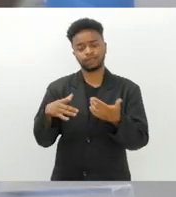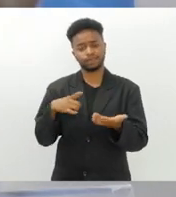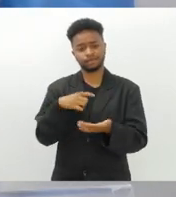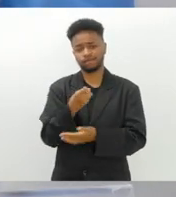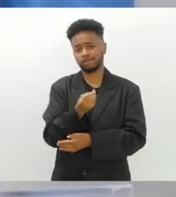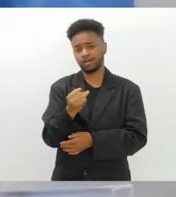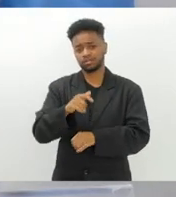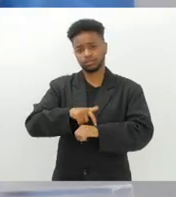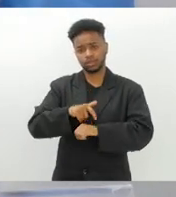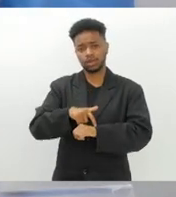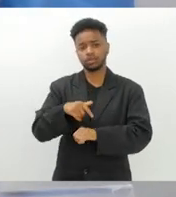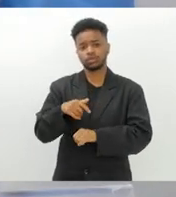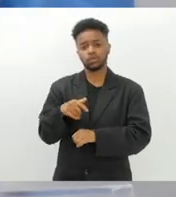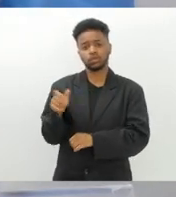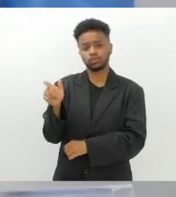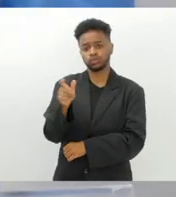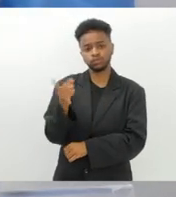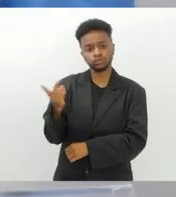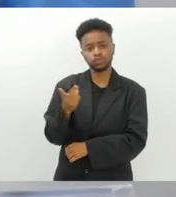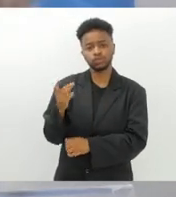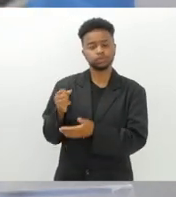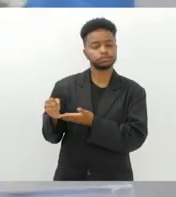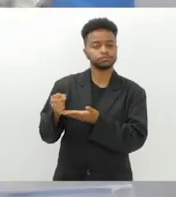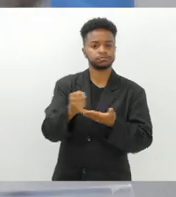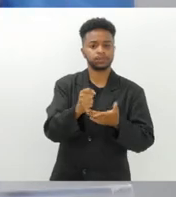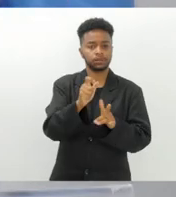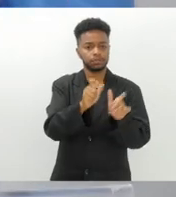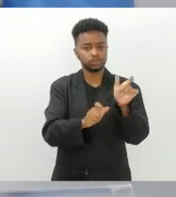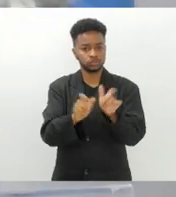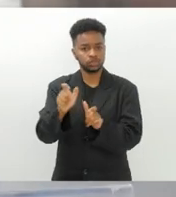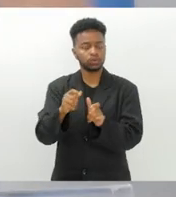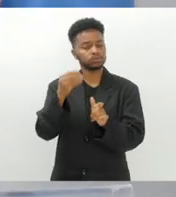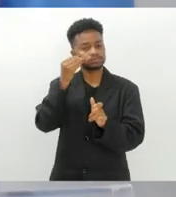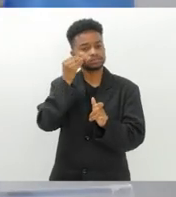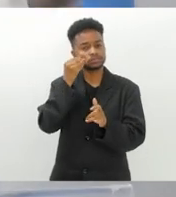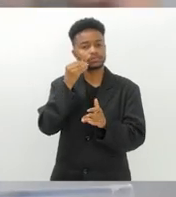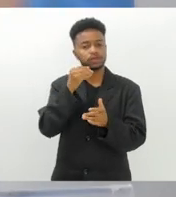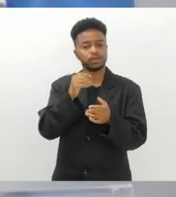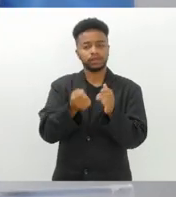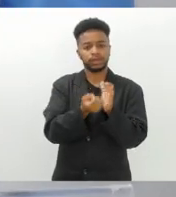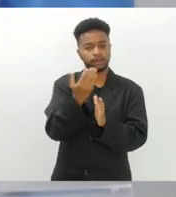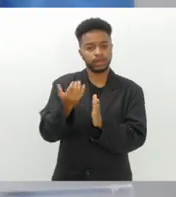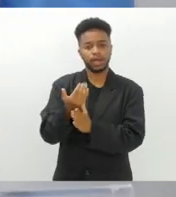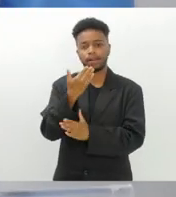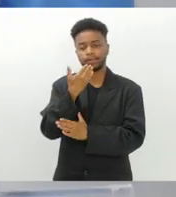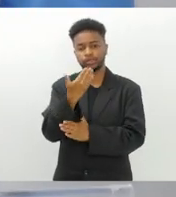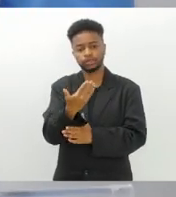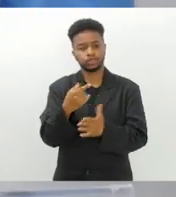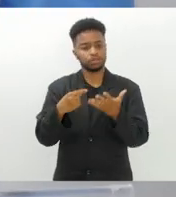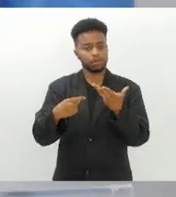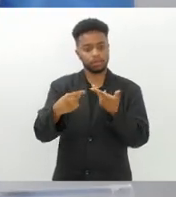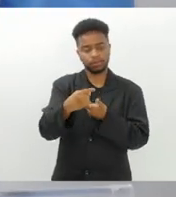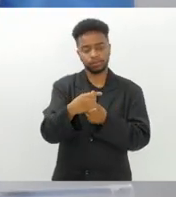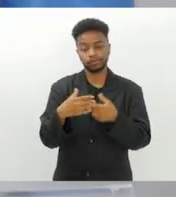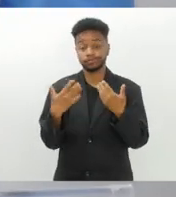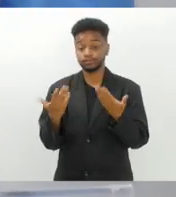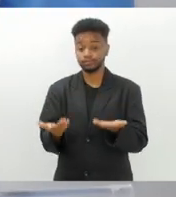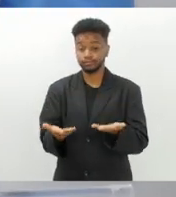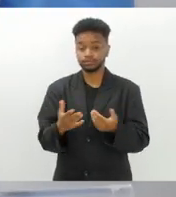semanalmente, levam pessoas à DECRADE para fazer os autos, para cobrar as medidas, etc.